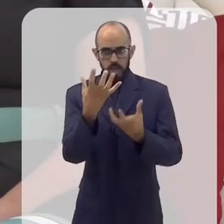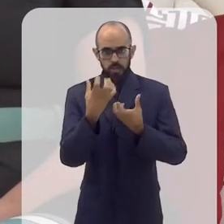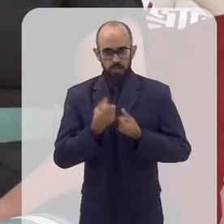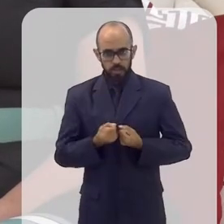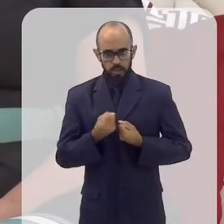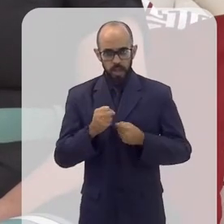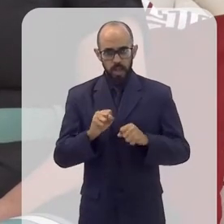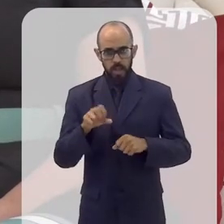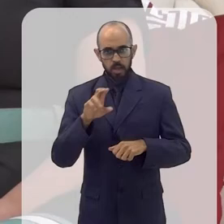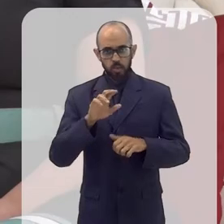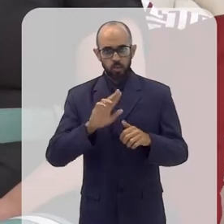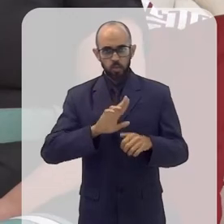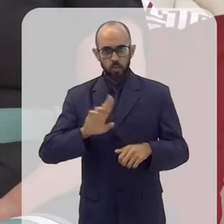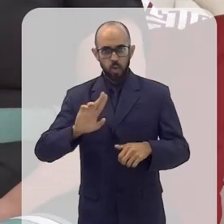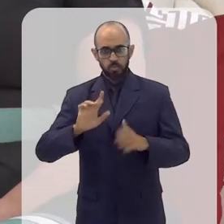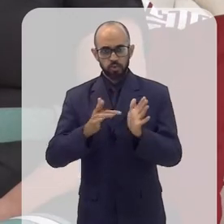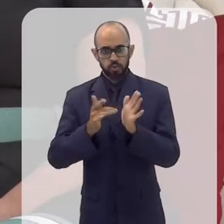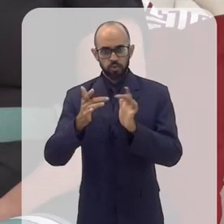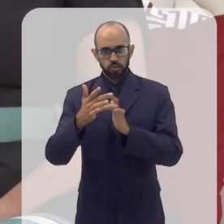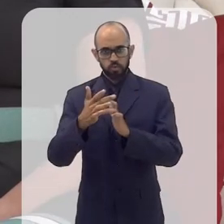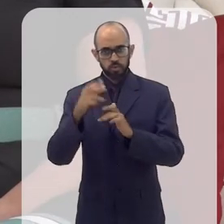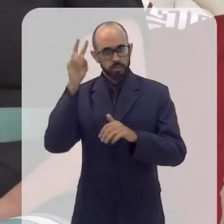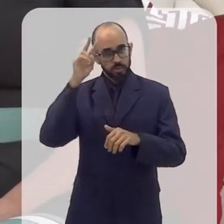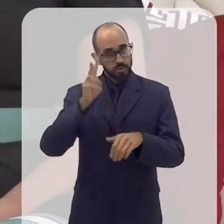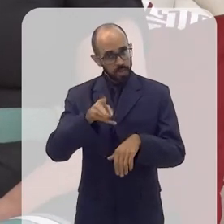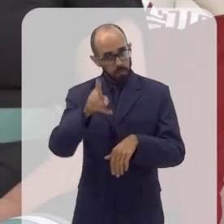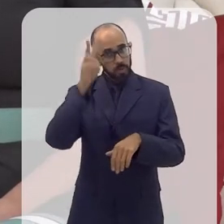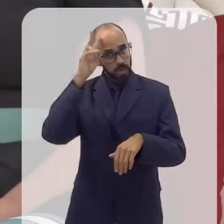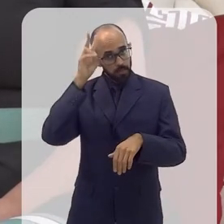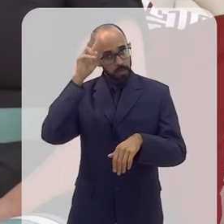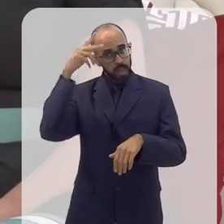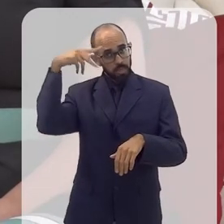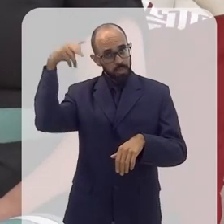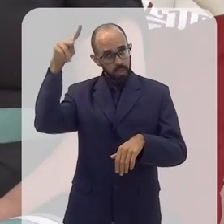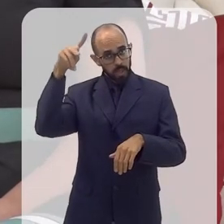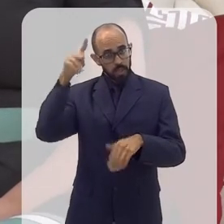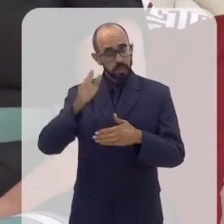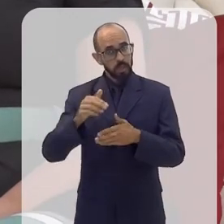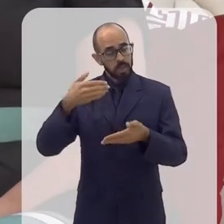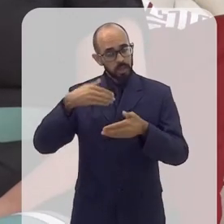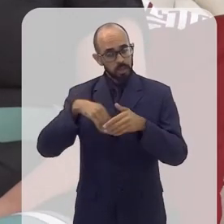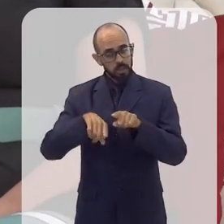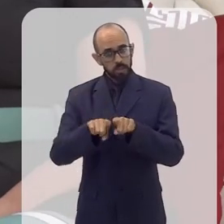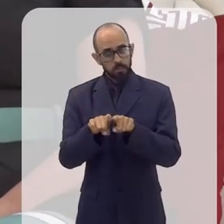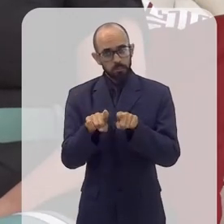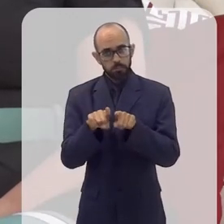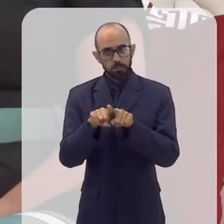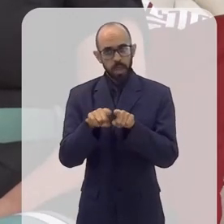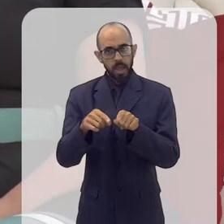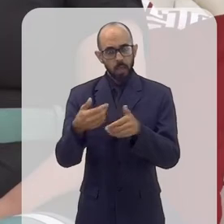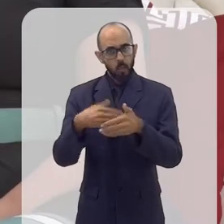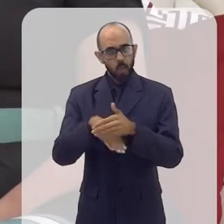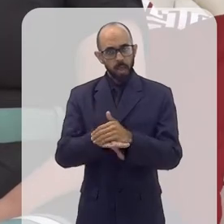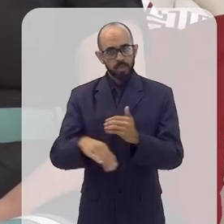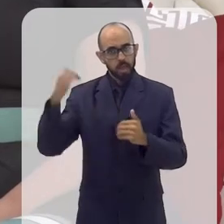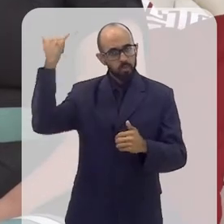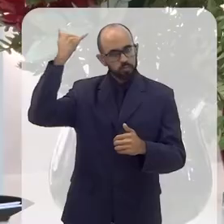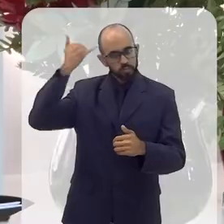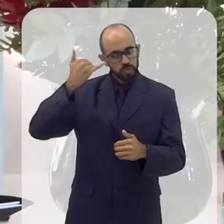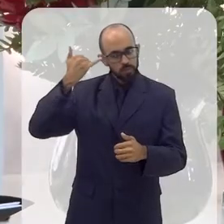nome de Cristo, sempre lembrar-se dele e guardar os seus mandamentos. A gente renova essa promessa, já que não dá para ser batizado toda